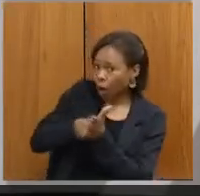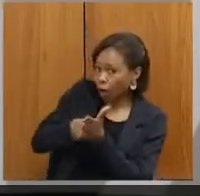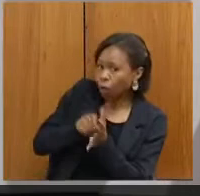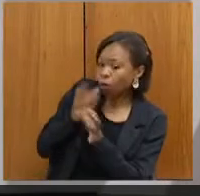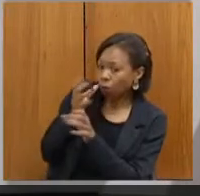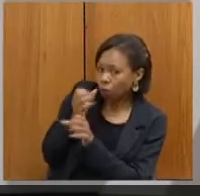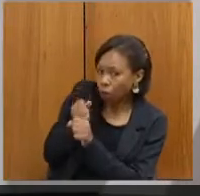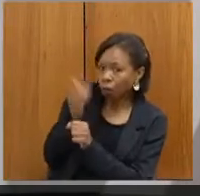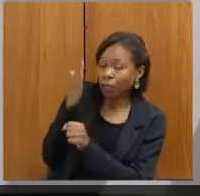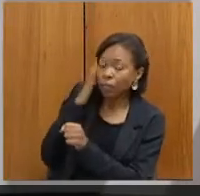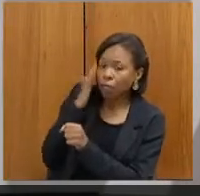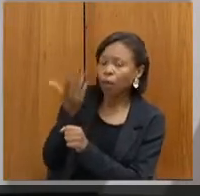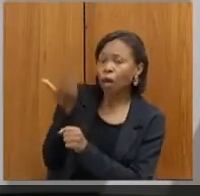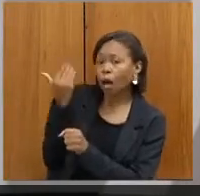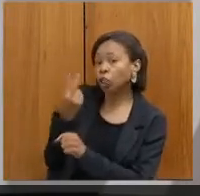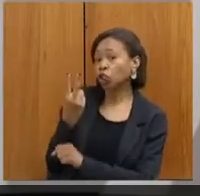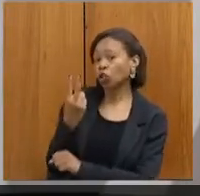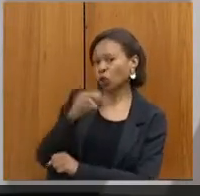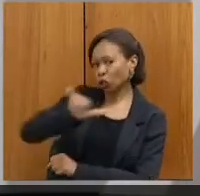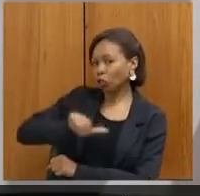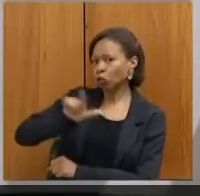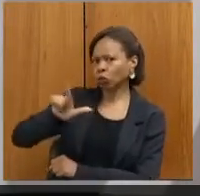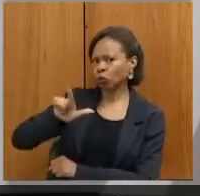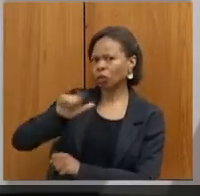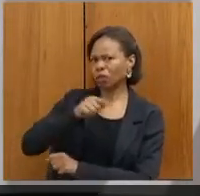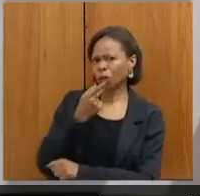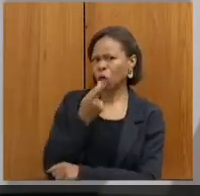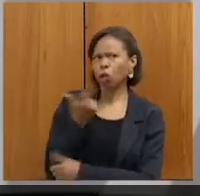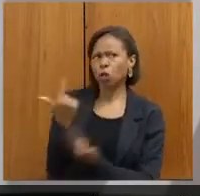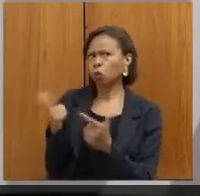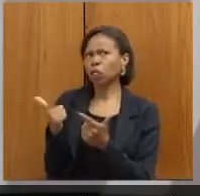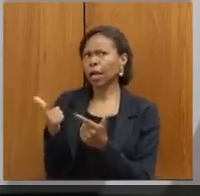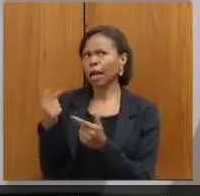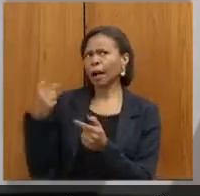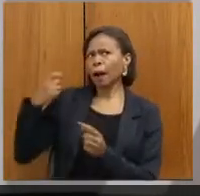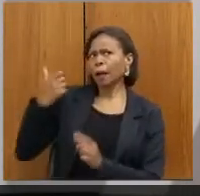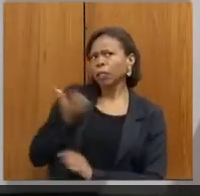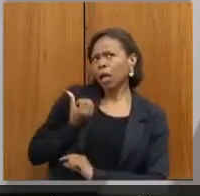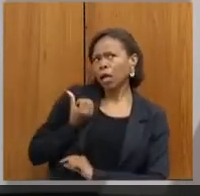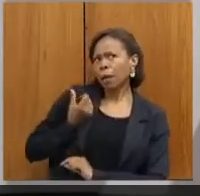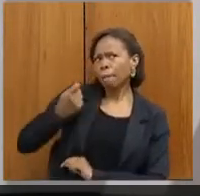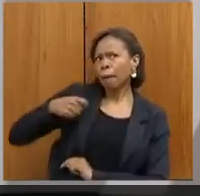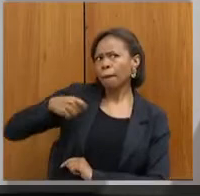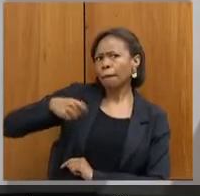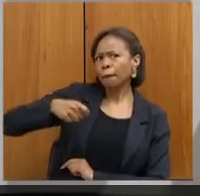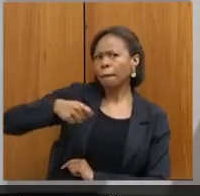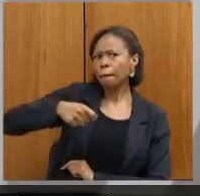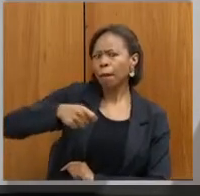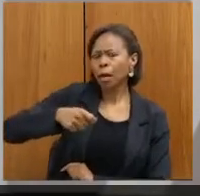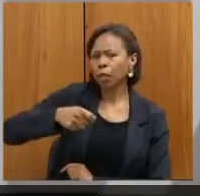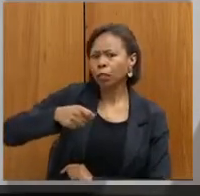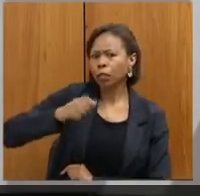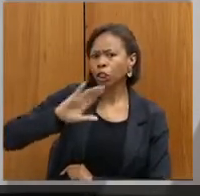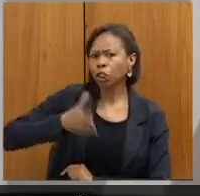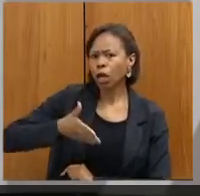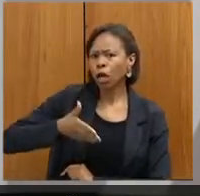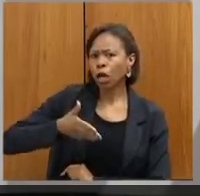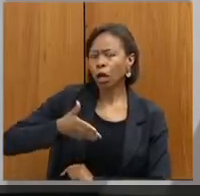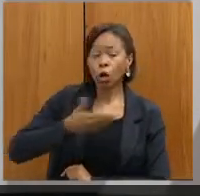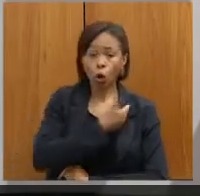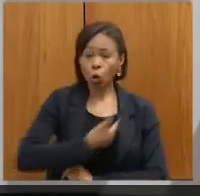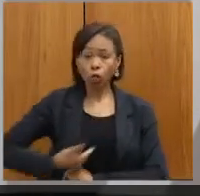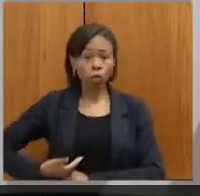que até então naquele dia dois vao silêncio afirmava que não a tinha seis meses se passaram nós tivemos negativa do governo